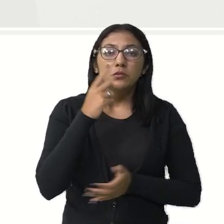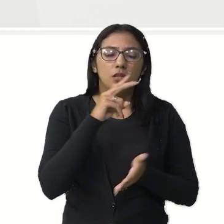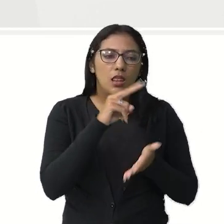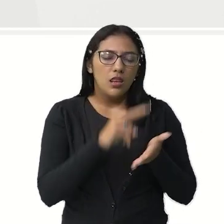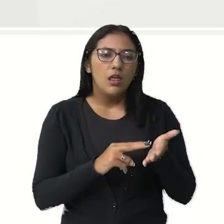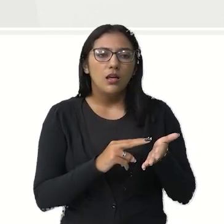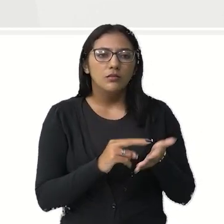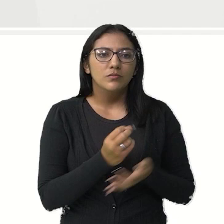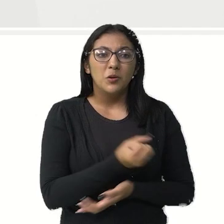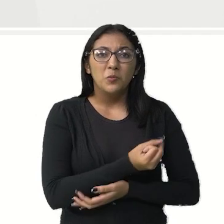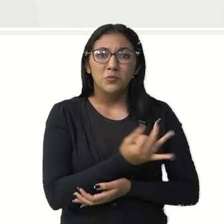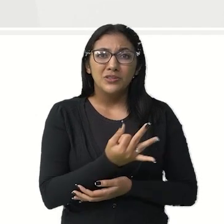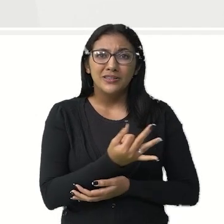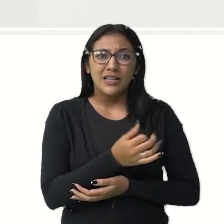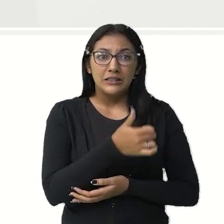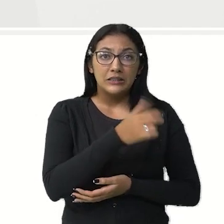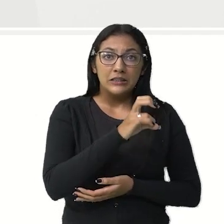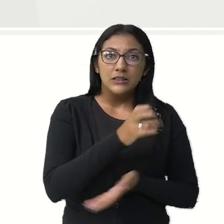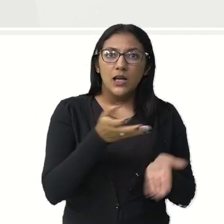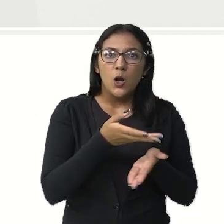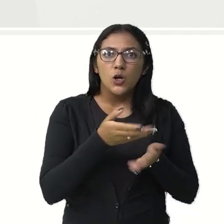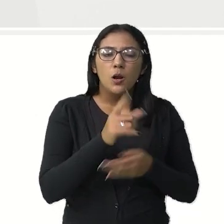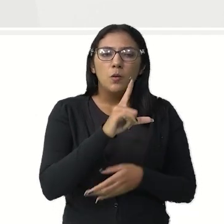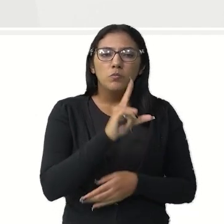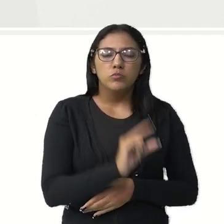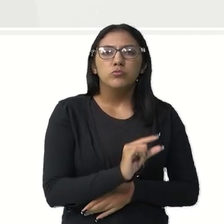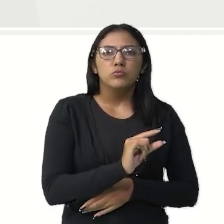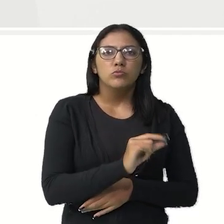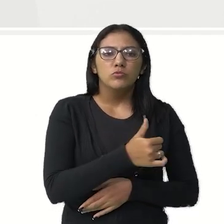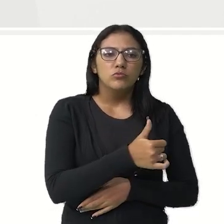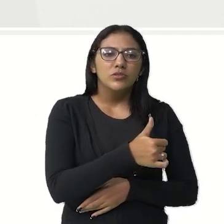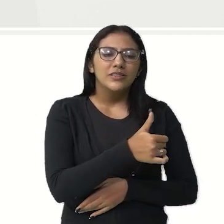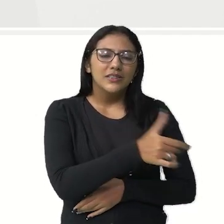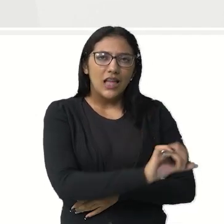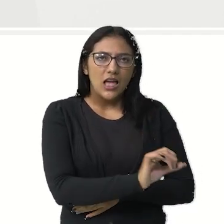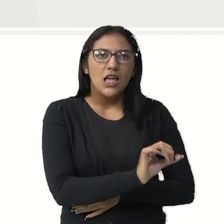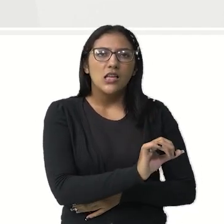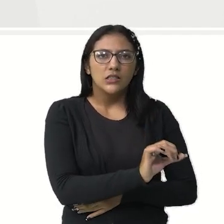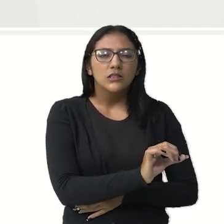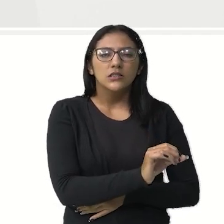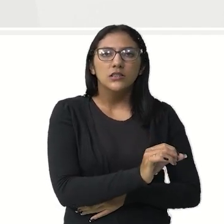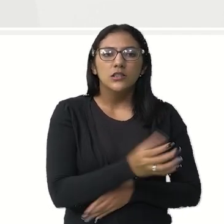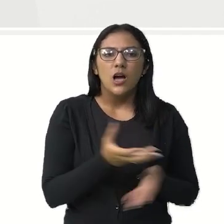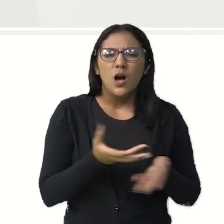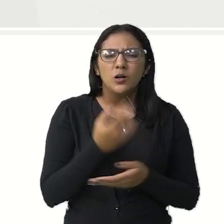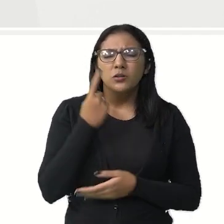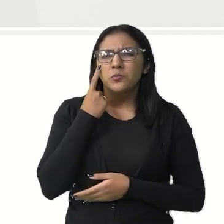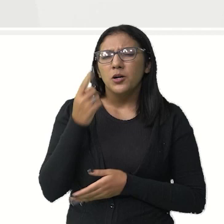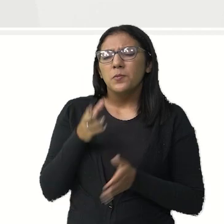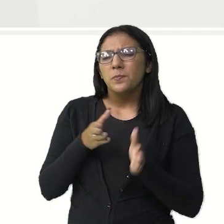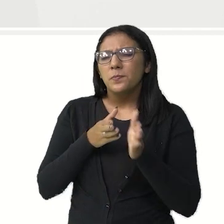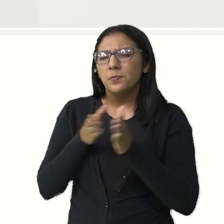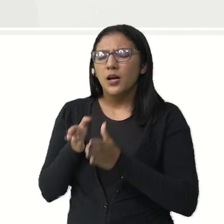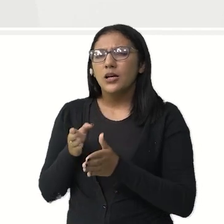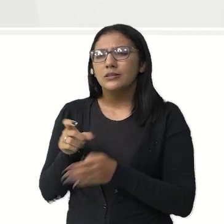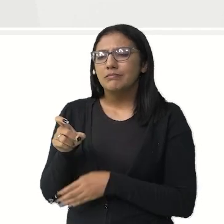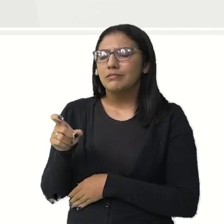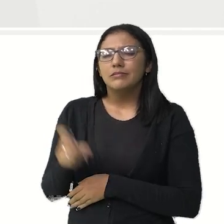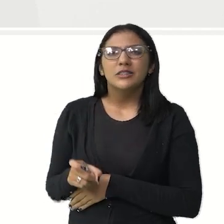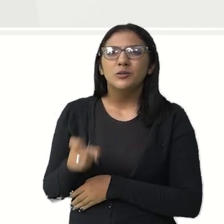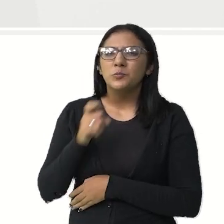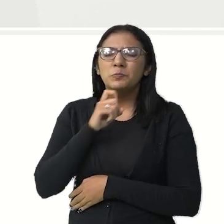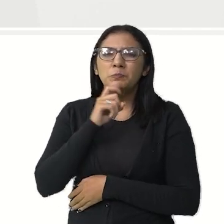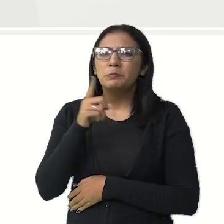essa quantidade aí foi reduzida, né, de 15 para 10, e a gente vai estimar então um tempo aqui, ó, vamos chamar de